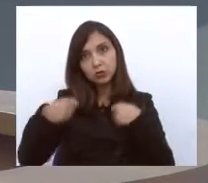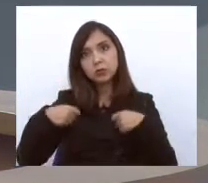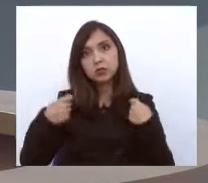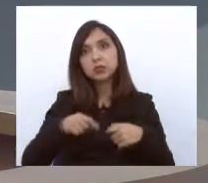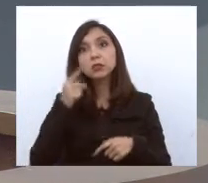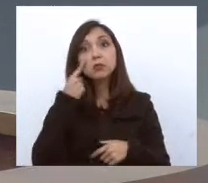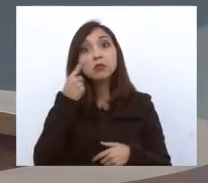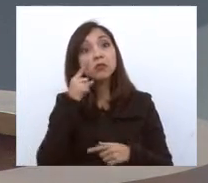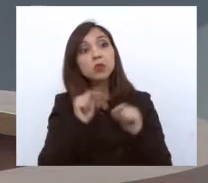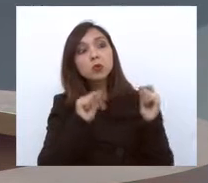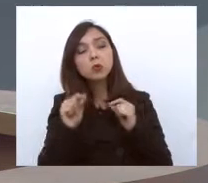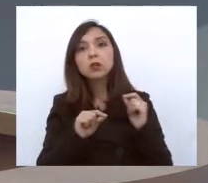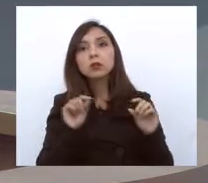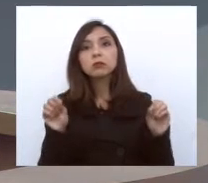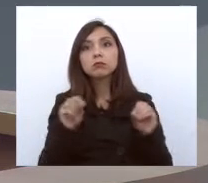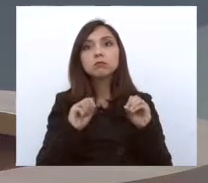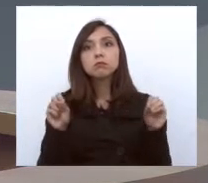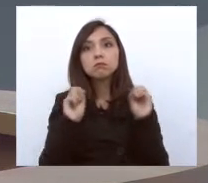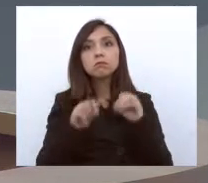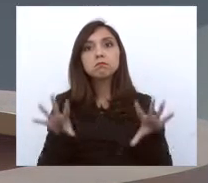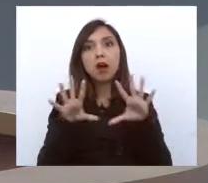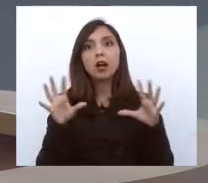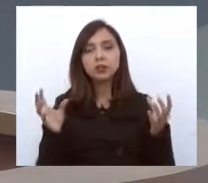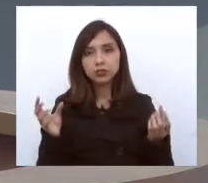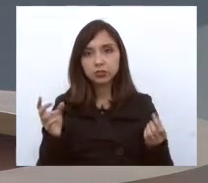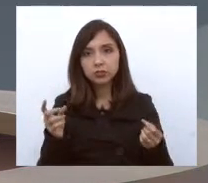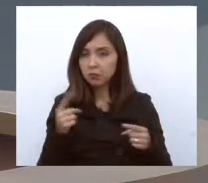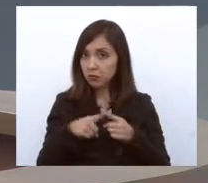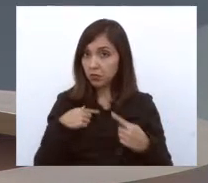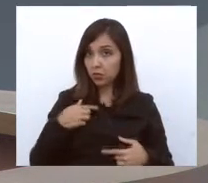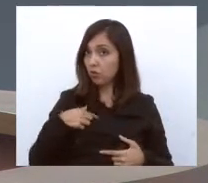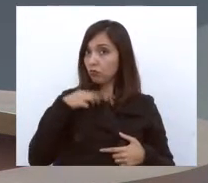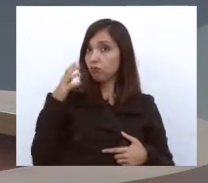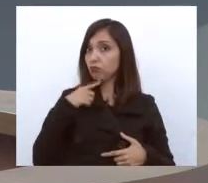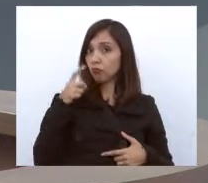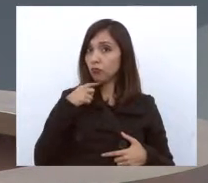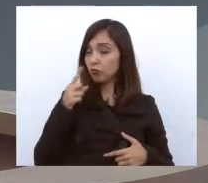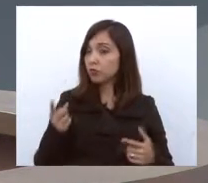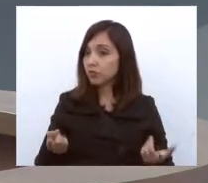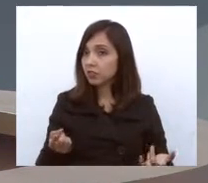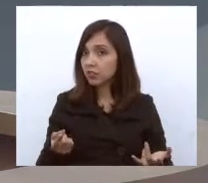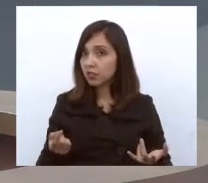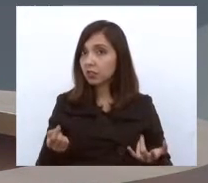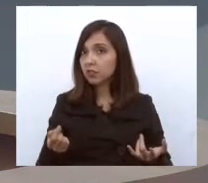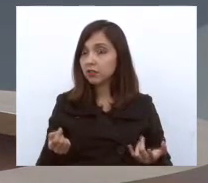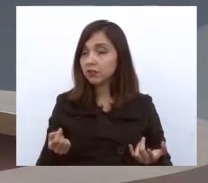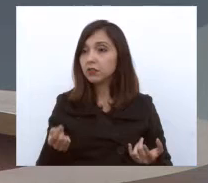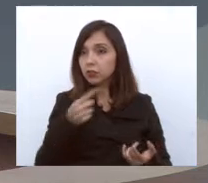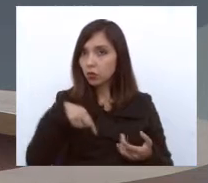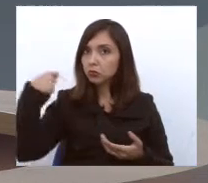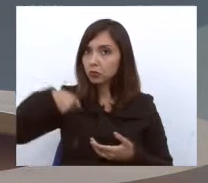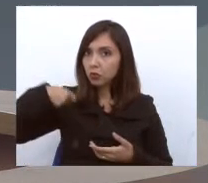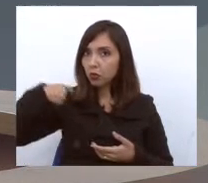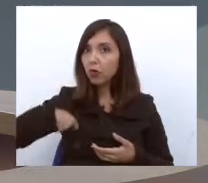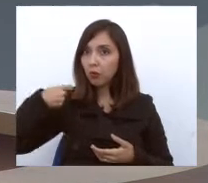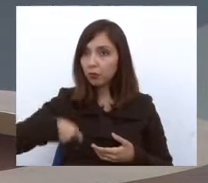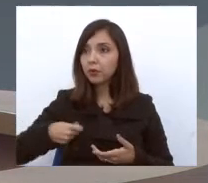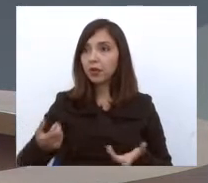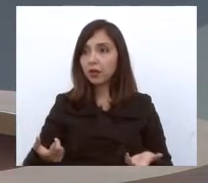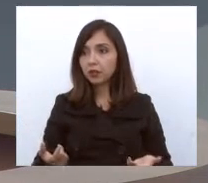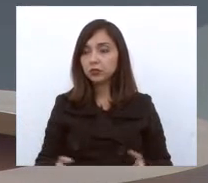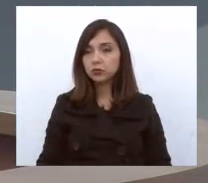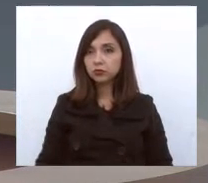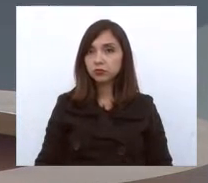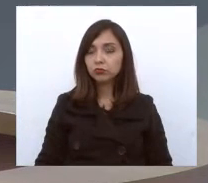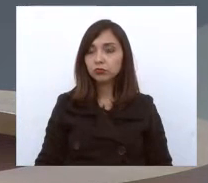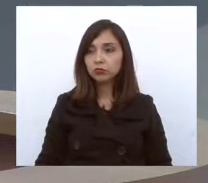qual é a mágica disso, porque o vereador Paulo Sérgio não está conseguindo, não. E estamos sendo cobrados, vereador Romildo, e